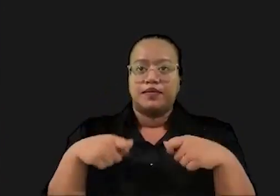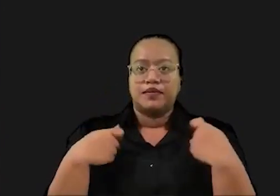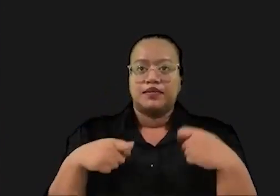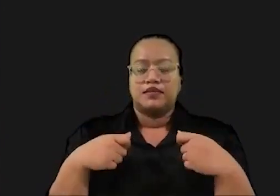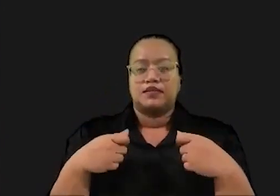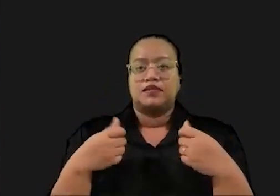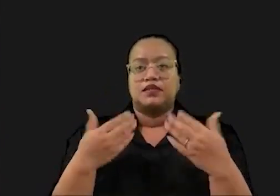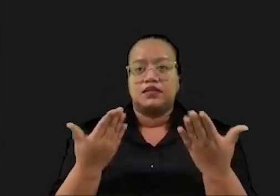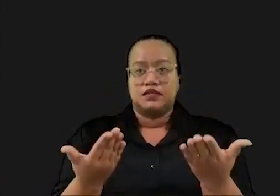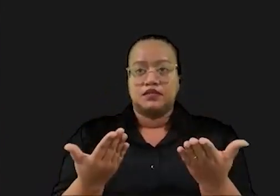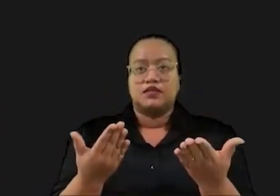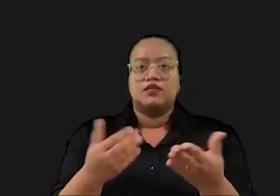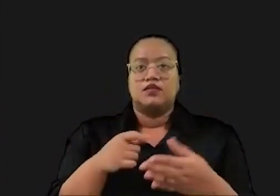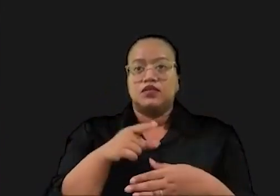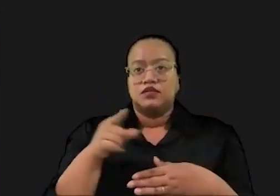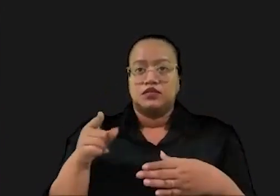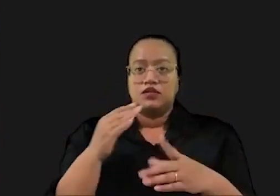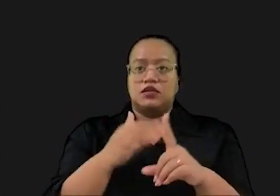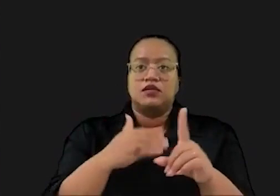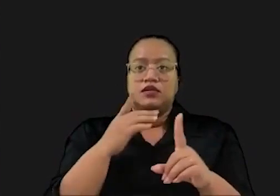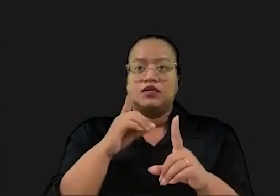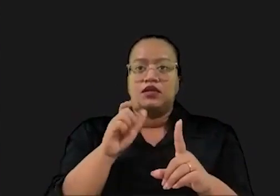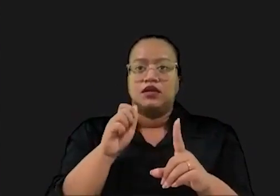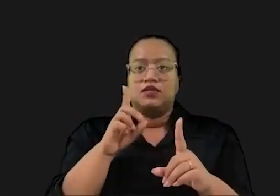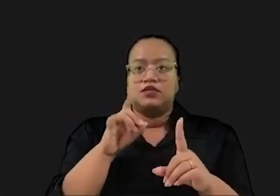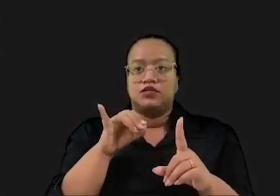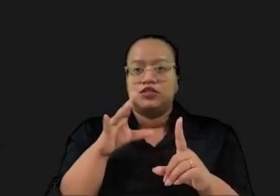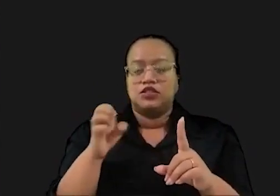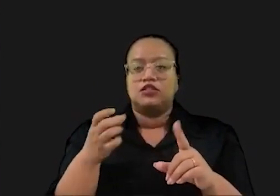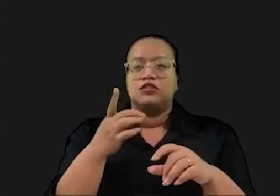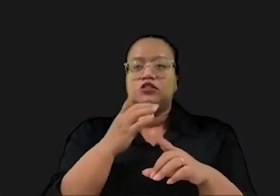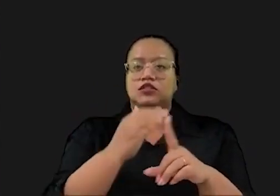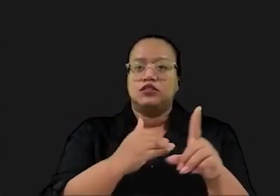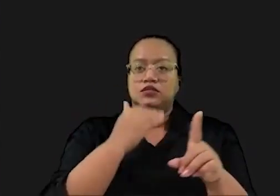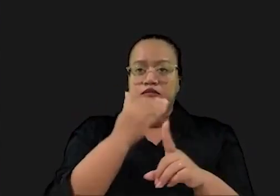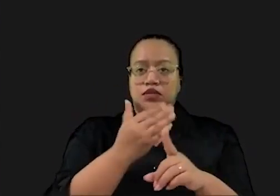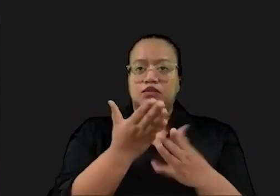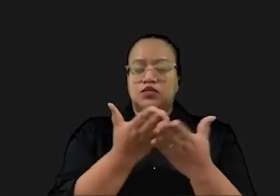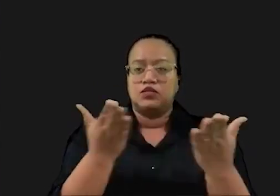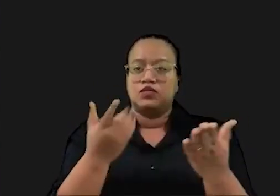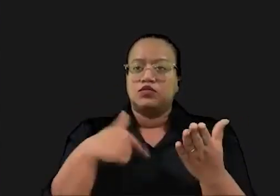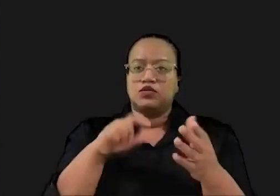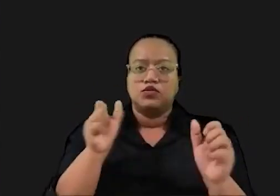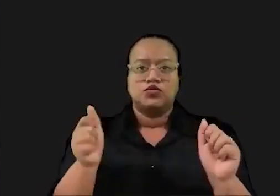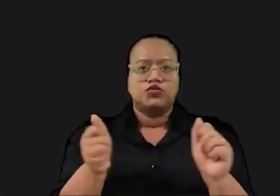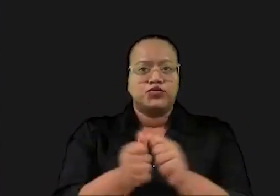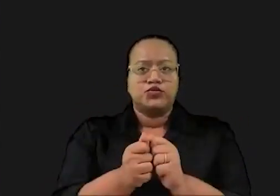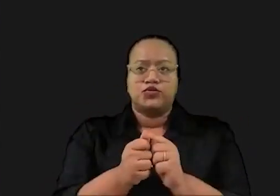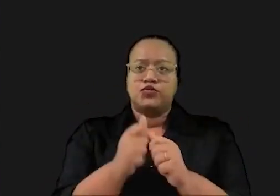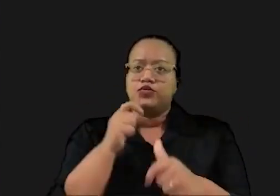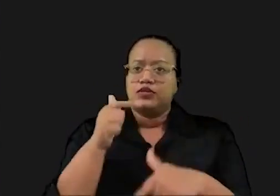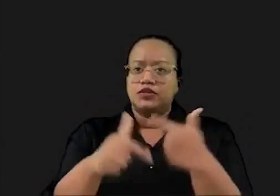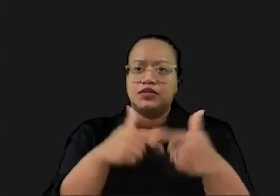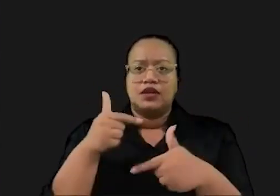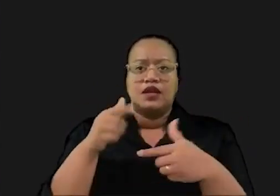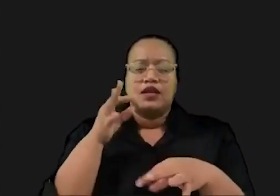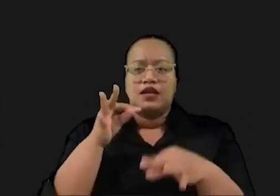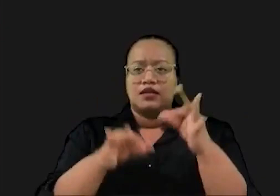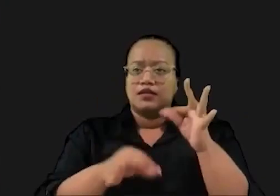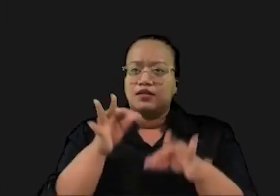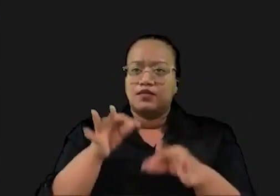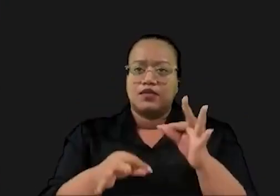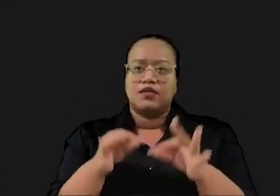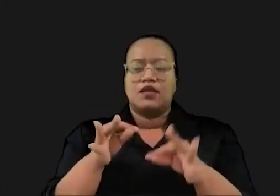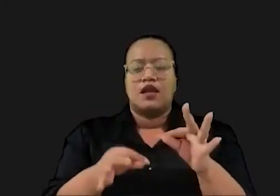seguinte, desembargador Brandão, desembargadora Joana, vamos junto, todos esses tribunais, colocar o pé no chão, e a gente não vai colocar o